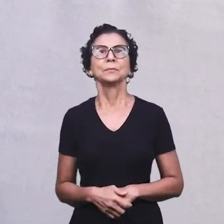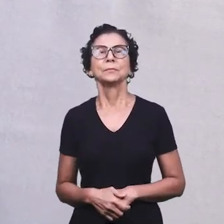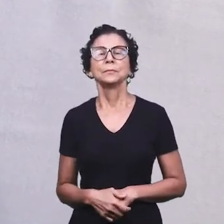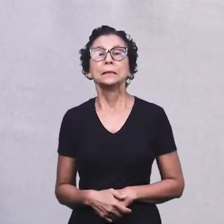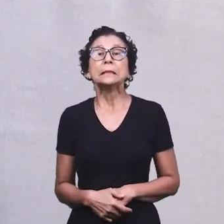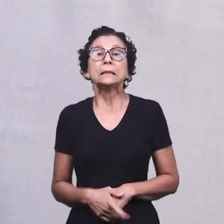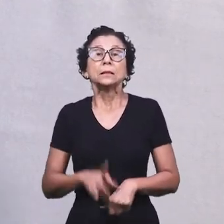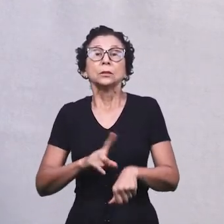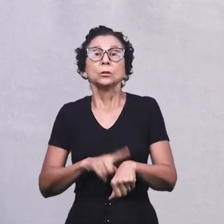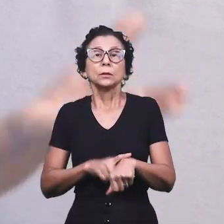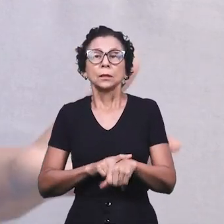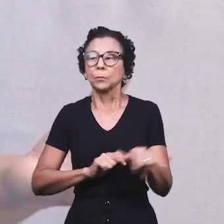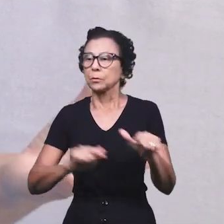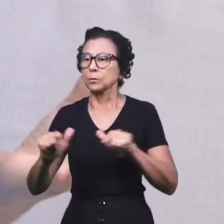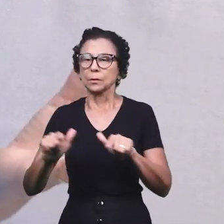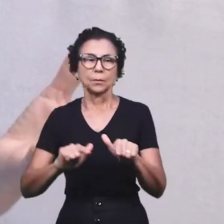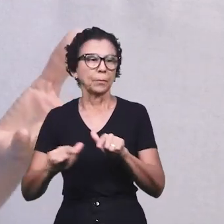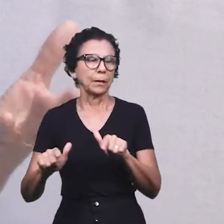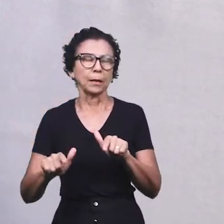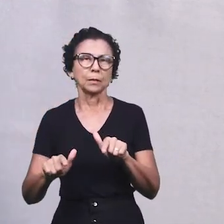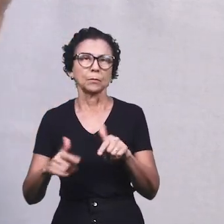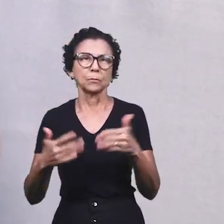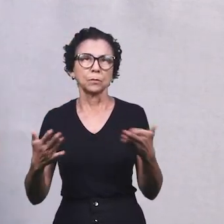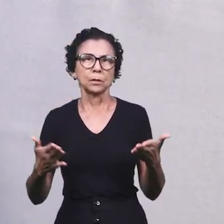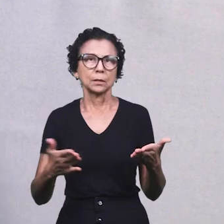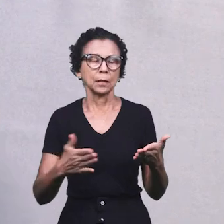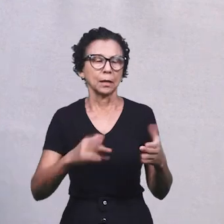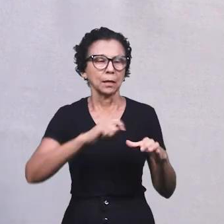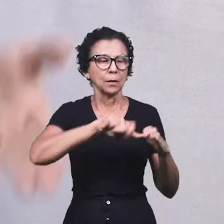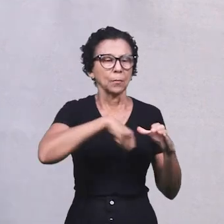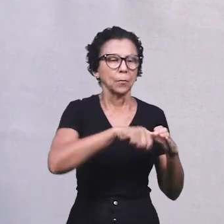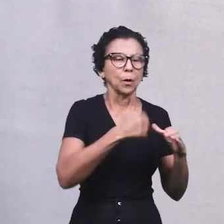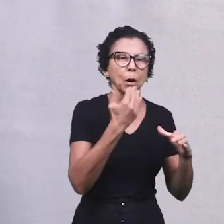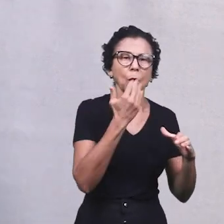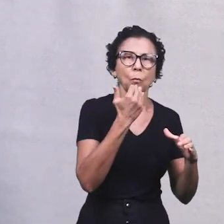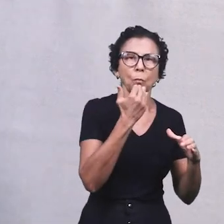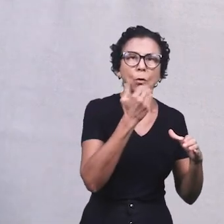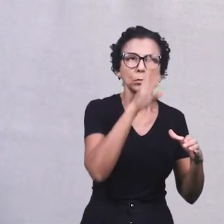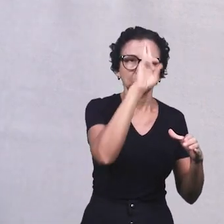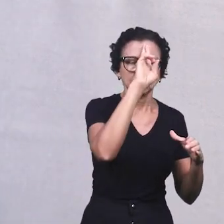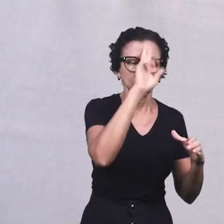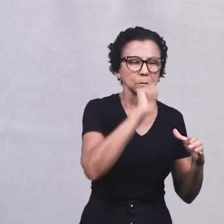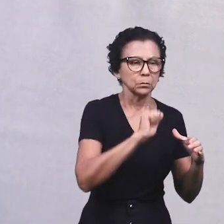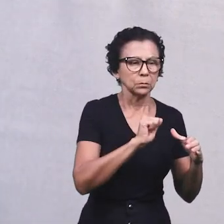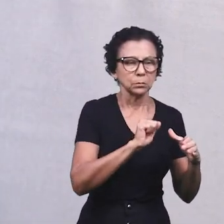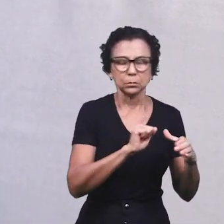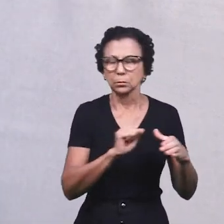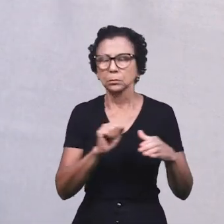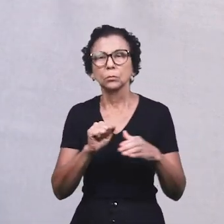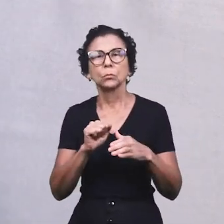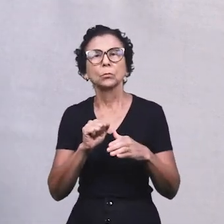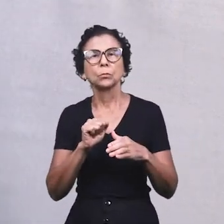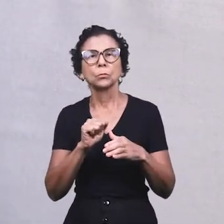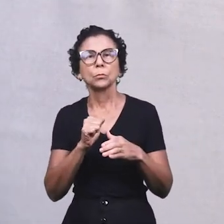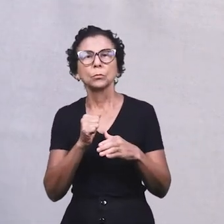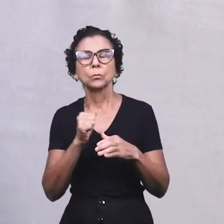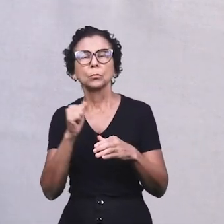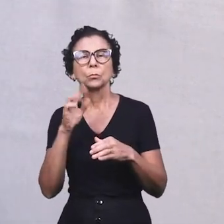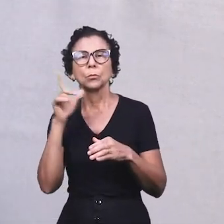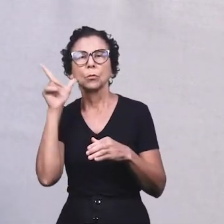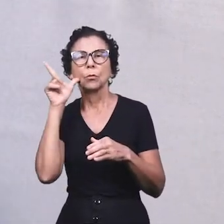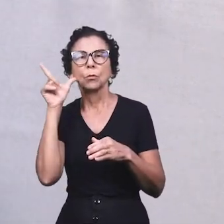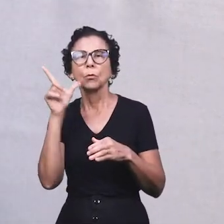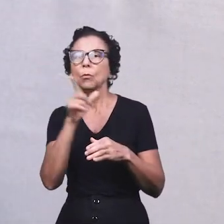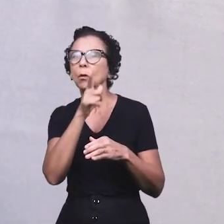de separar o tempo de trabalho. É a mesma hora que você está fazendo almoço, que você está fazendo um lanche para o filho, mas você está tendo